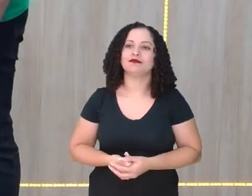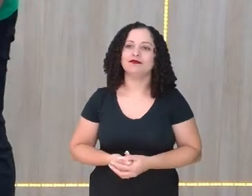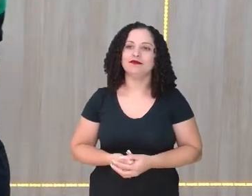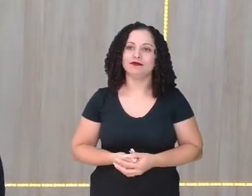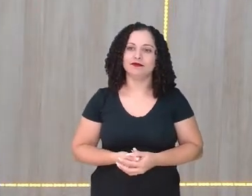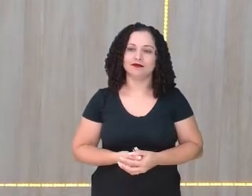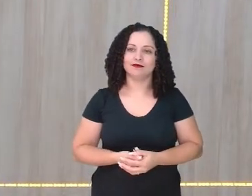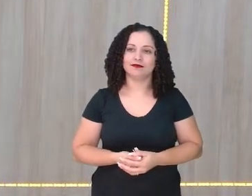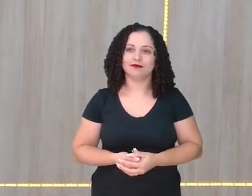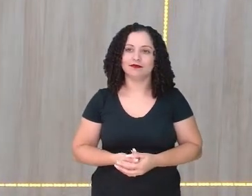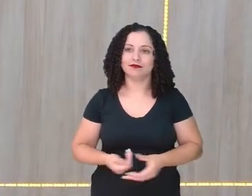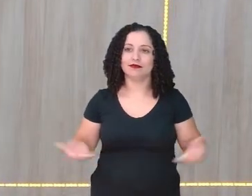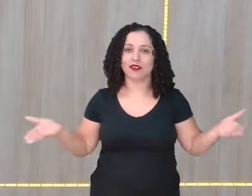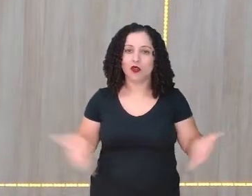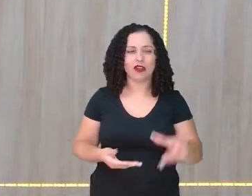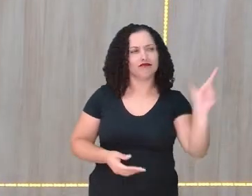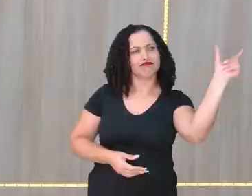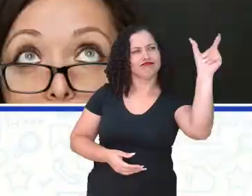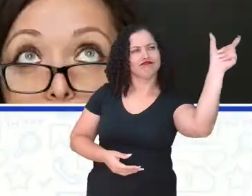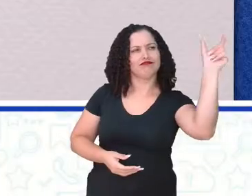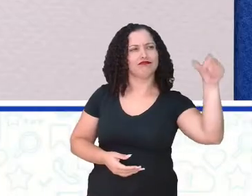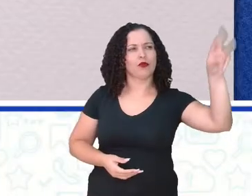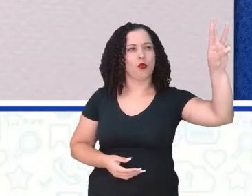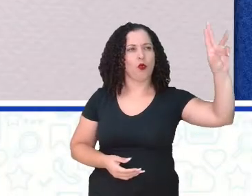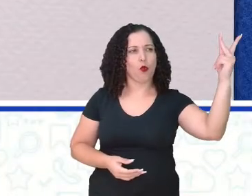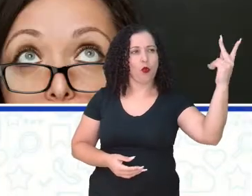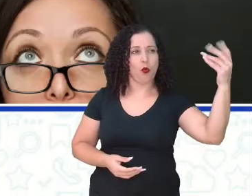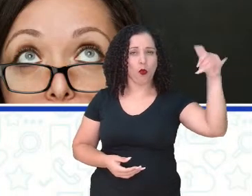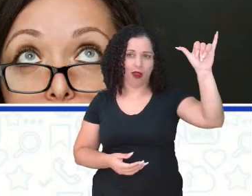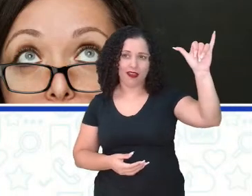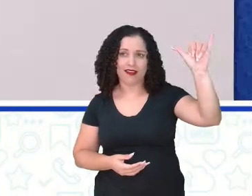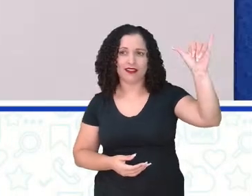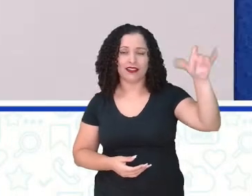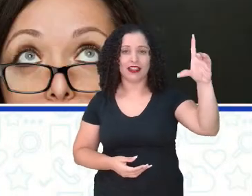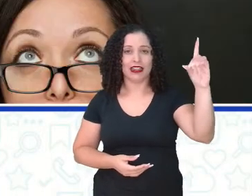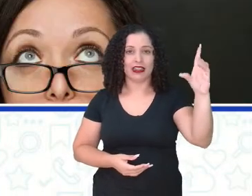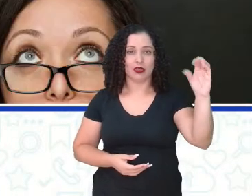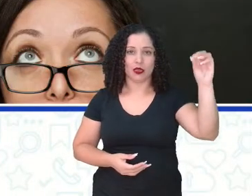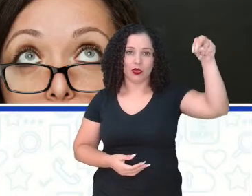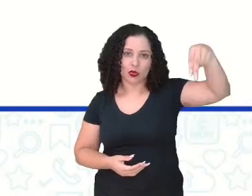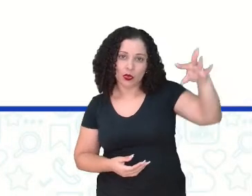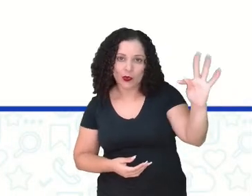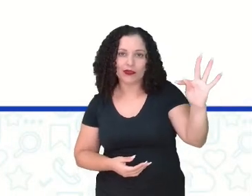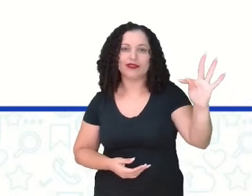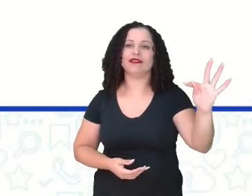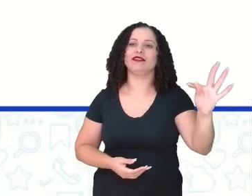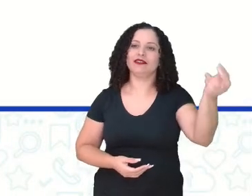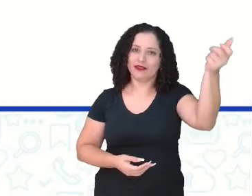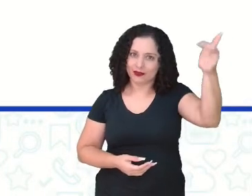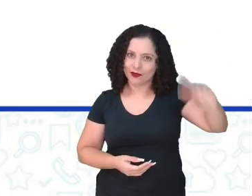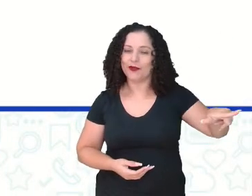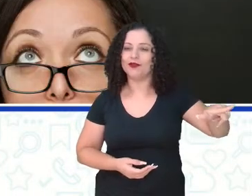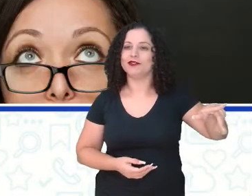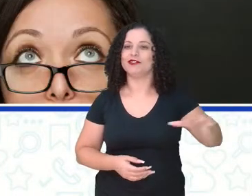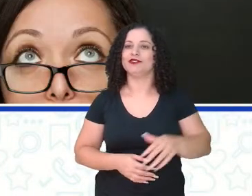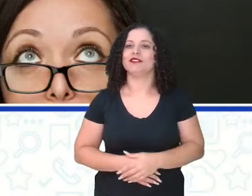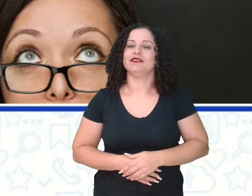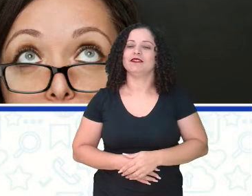Próximo. O why. Então, o why ele vem trazer... o why don't, aquele lá, isso. Esse aqui era o próximo, que era